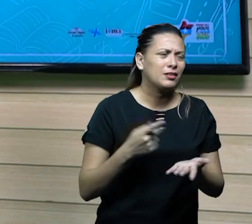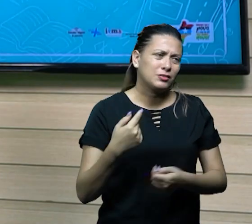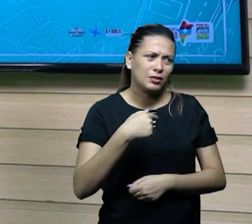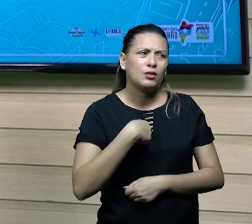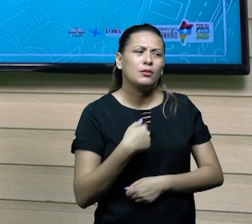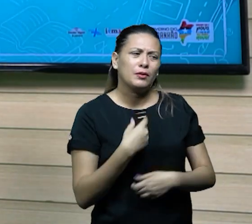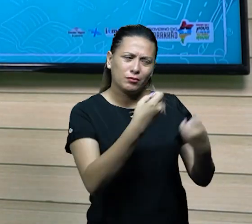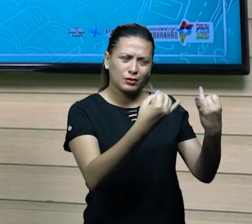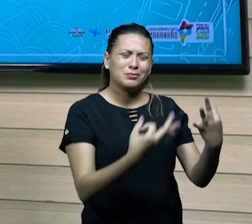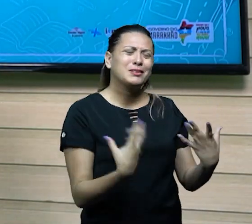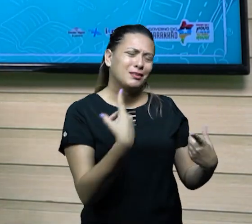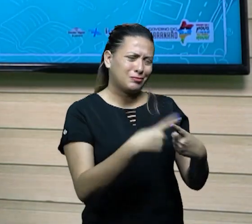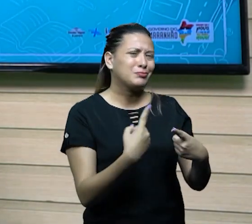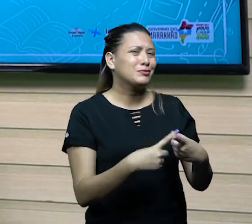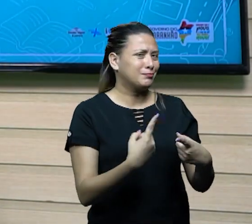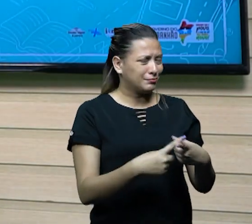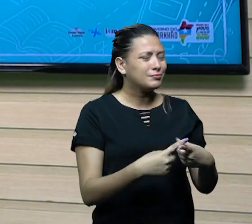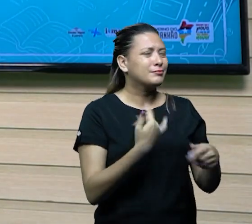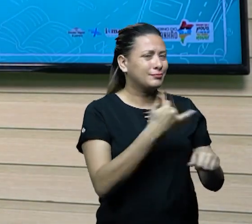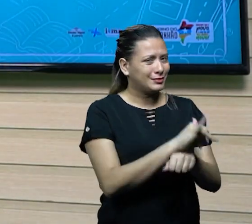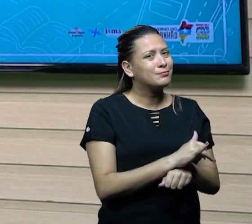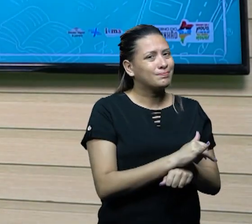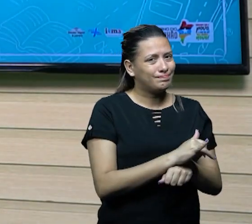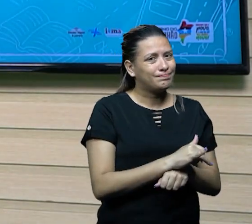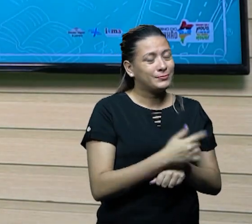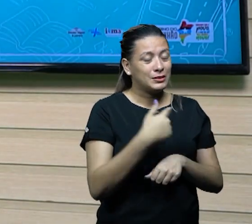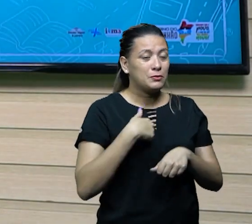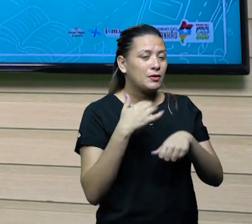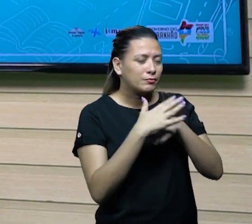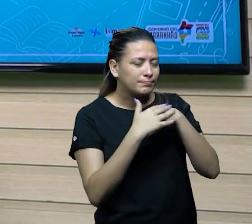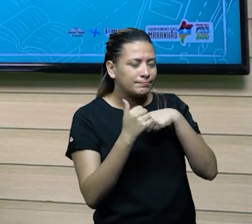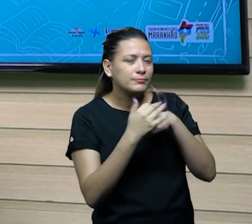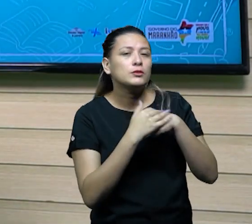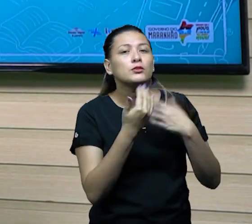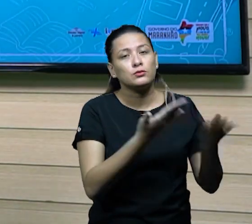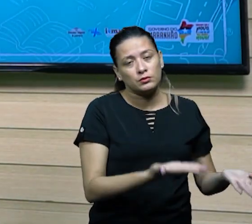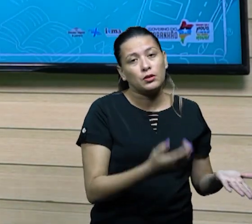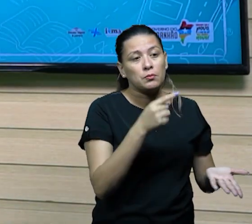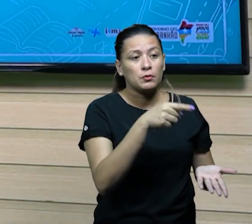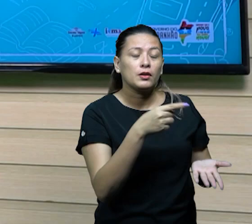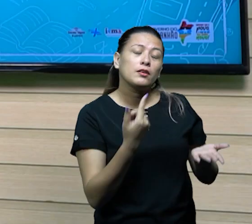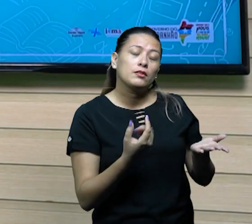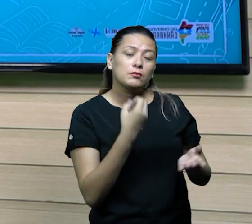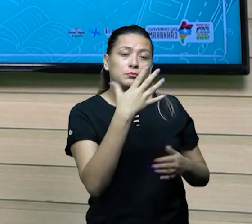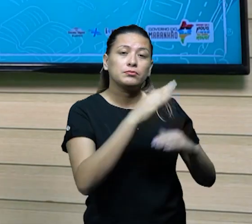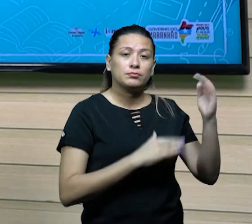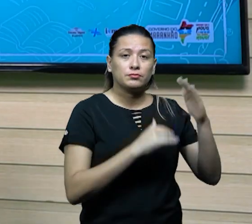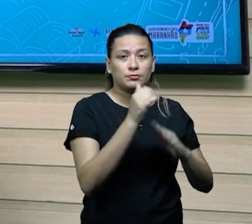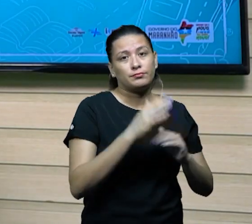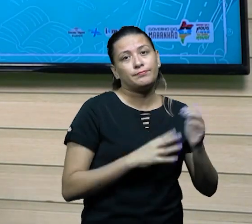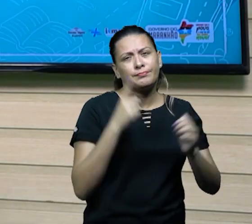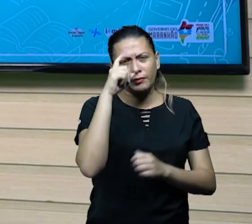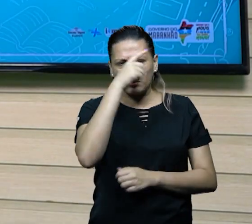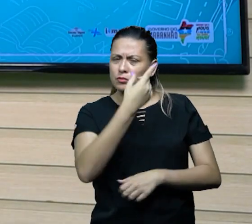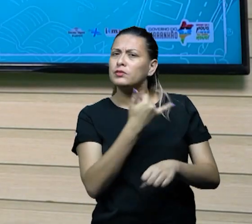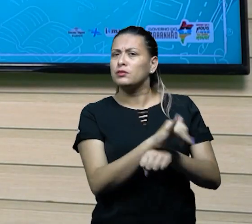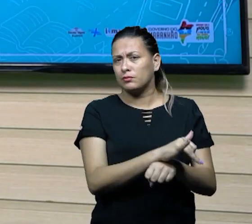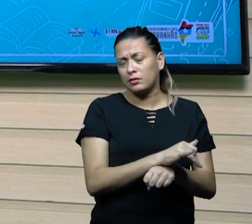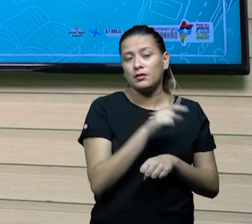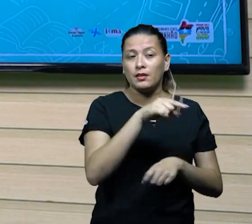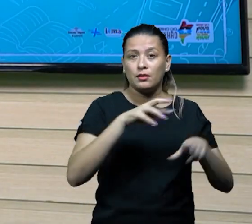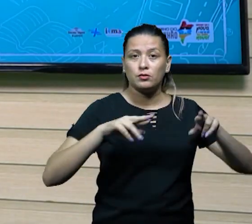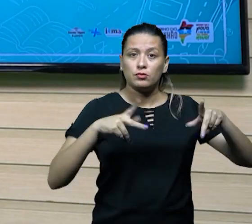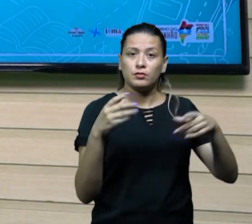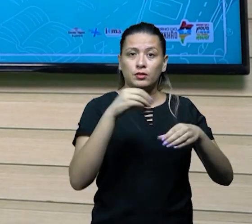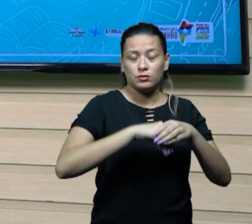vir trabalhar, eu vou justificar essa falta, eu vou ser afetivo com ele, eu vou entender por quê. Ele é um bom profissional, ele